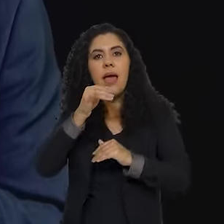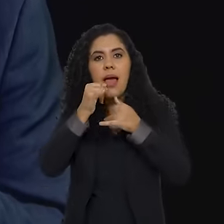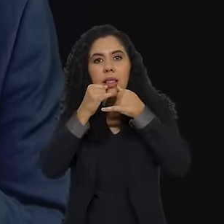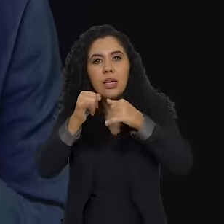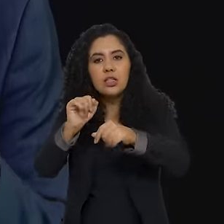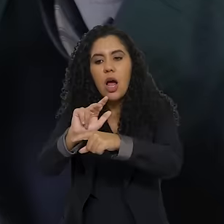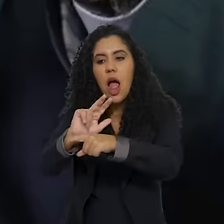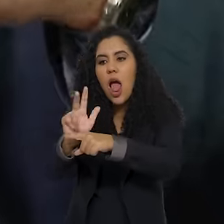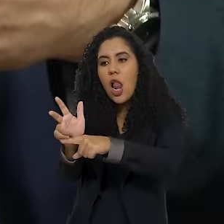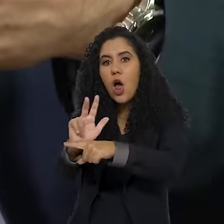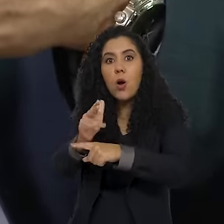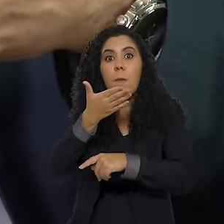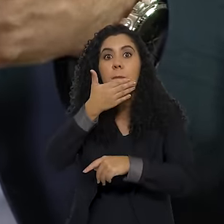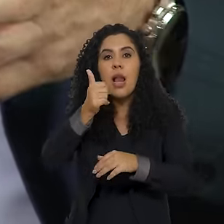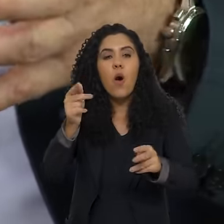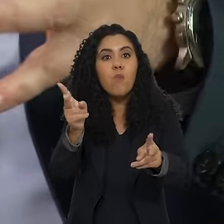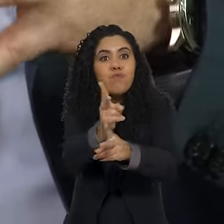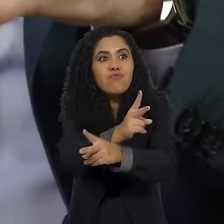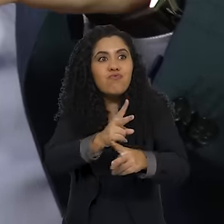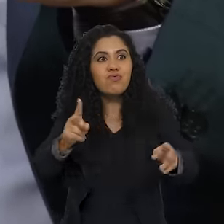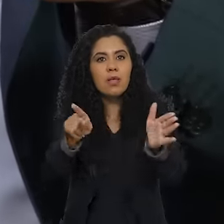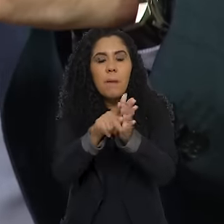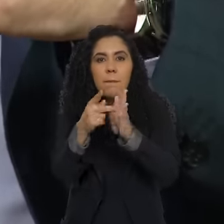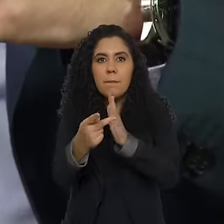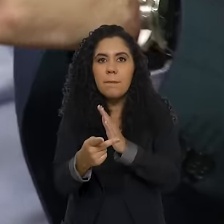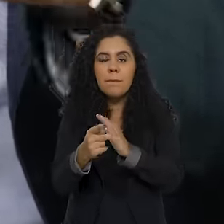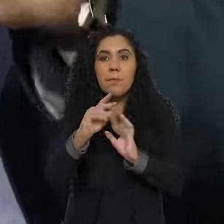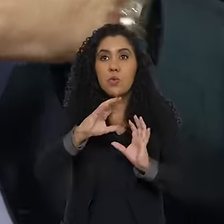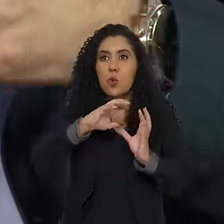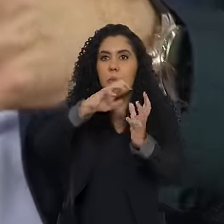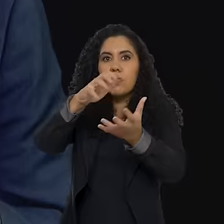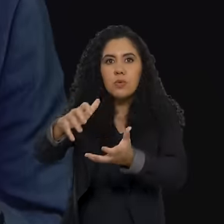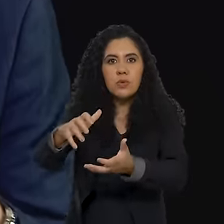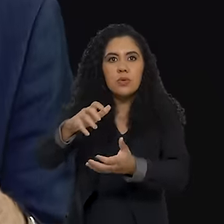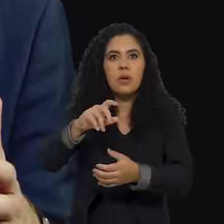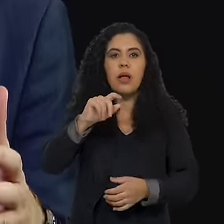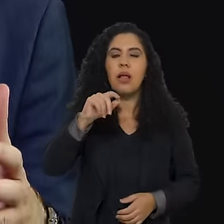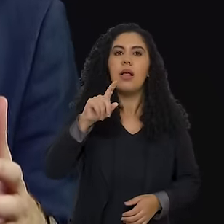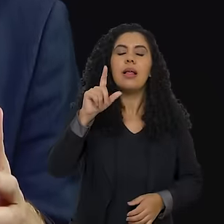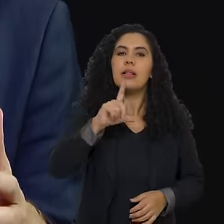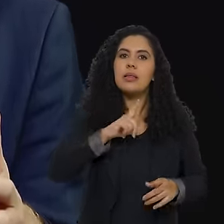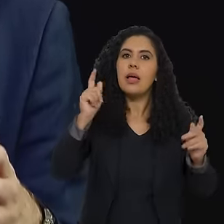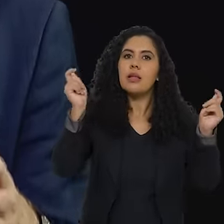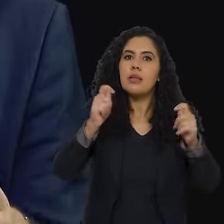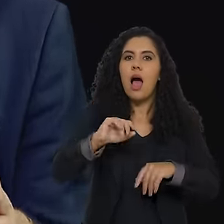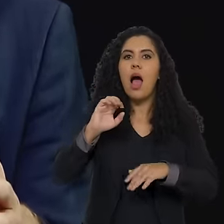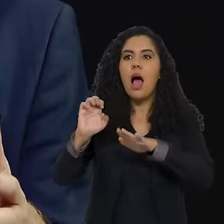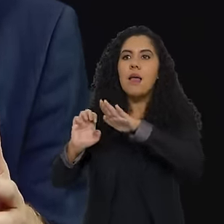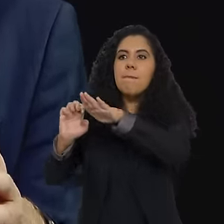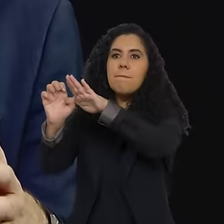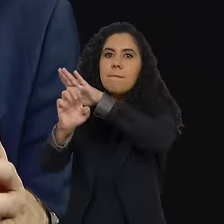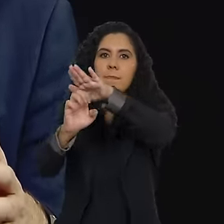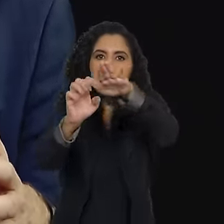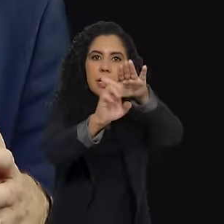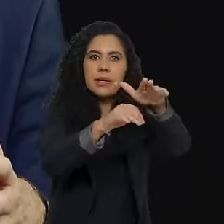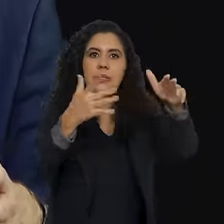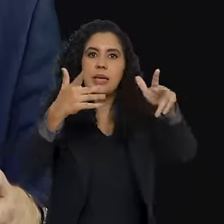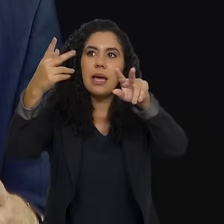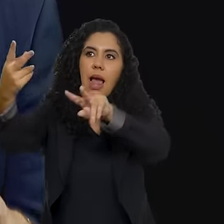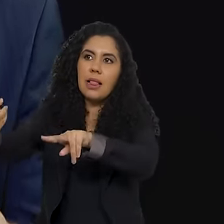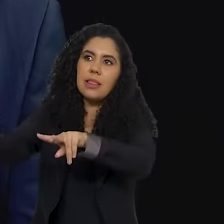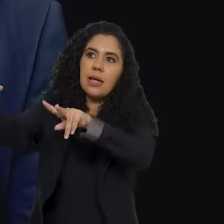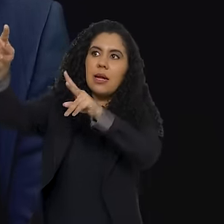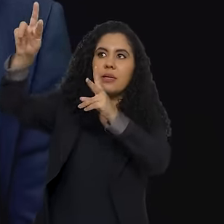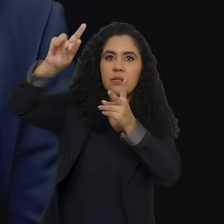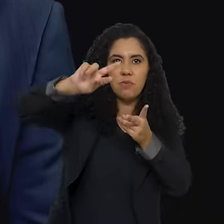energia eólica, os melhores ventos do mundo, a gente tem uma grande oportunidade de atrair para cá empresas que queiram transferir